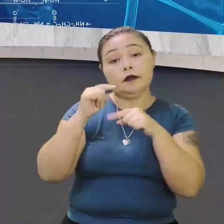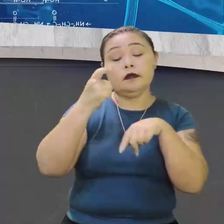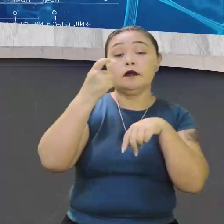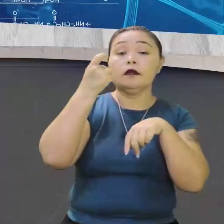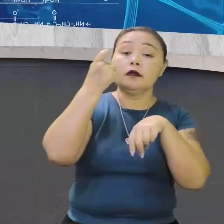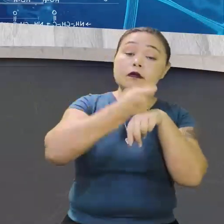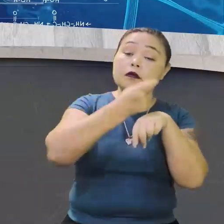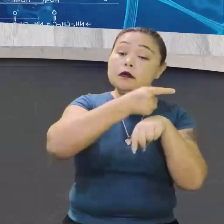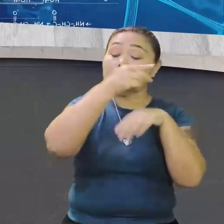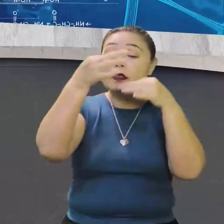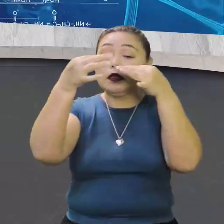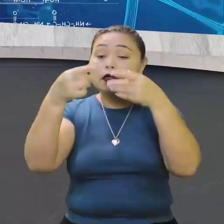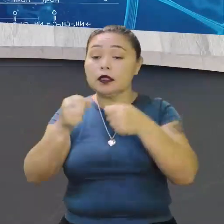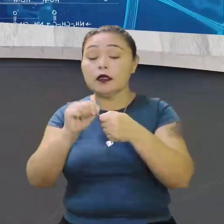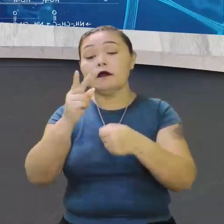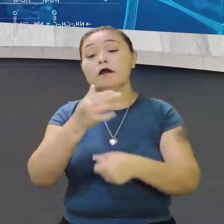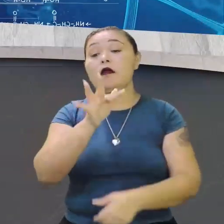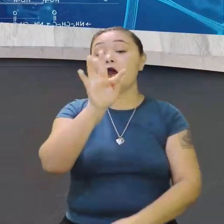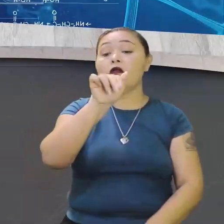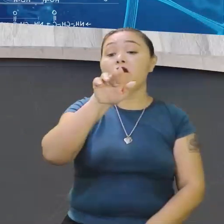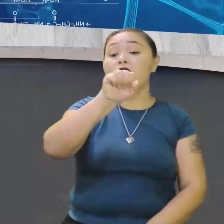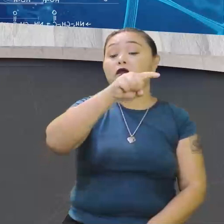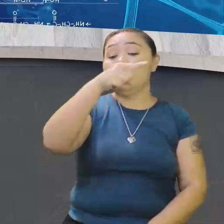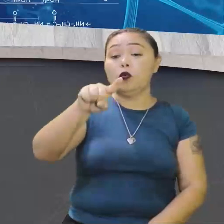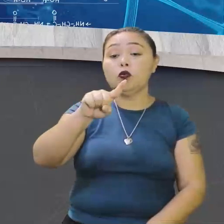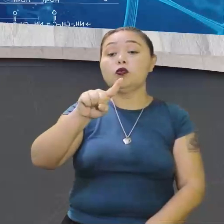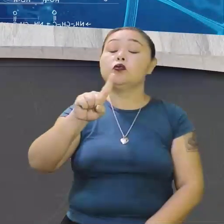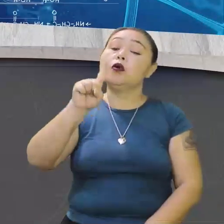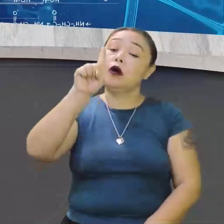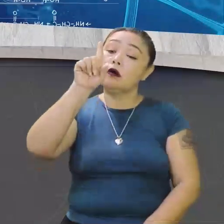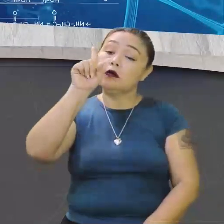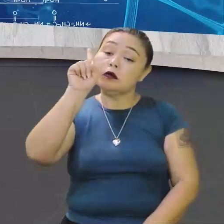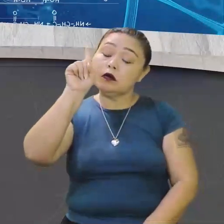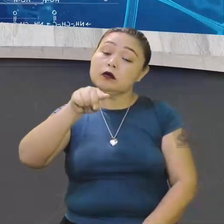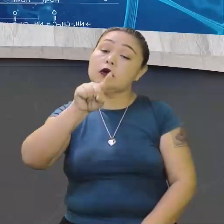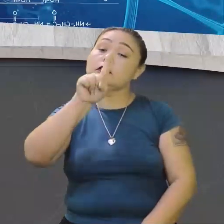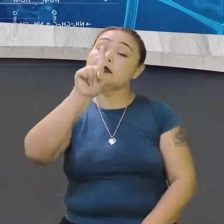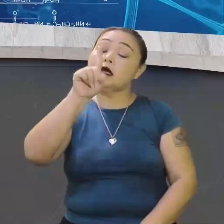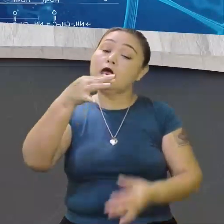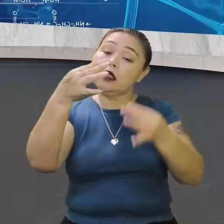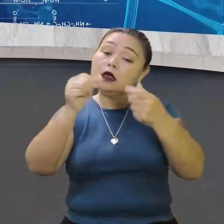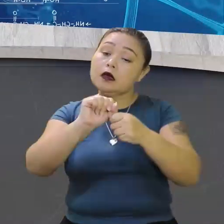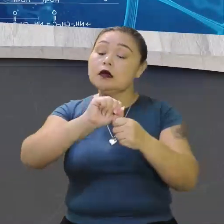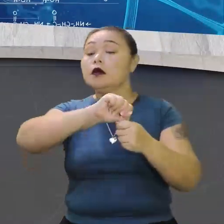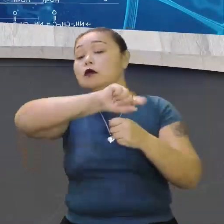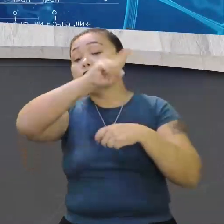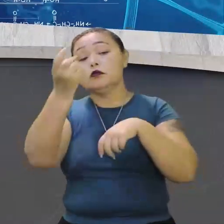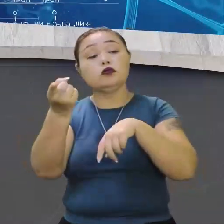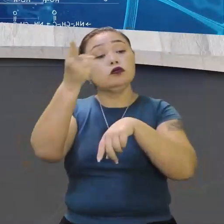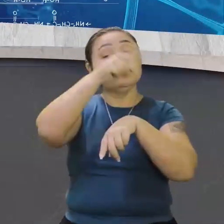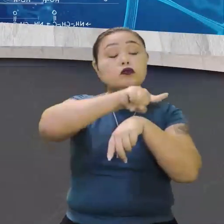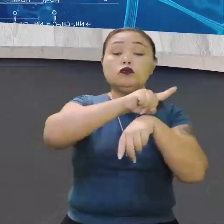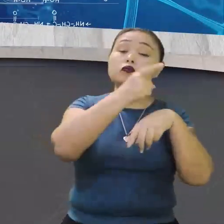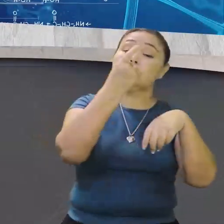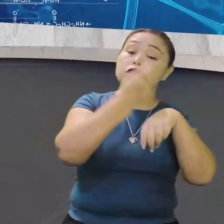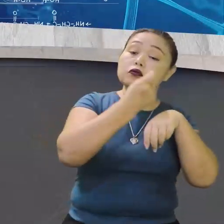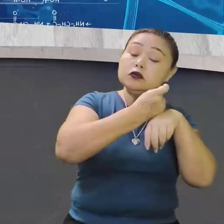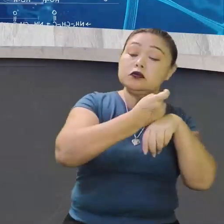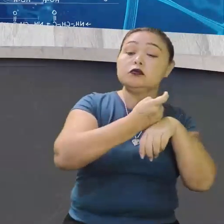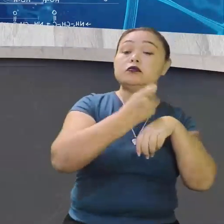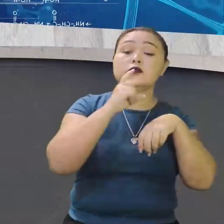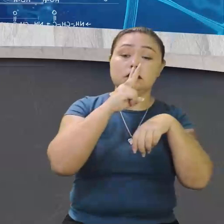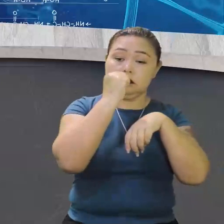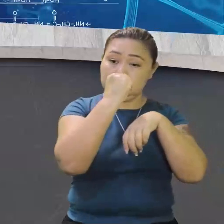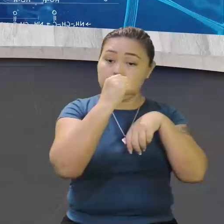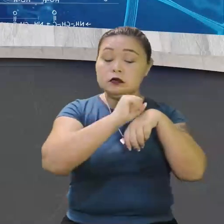para o líquido, chamamos de fusão, mas se é do líquido para o sólido, solidificação. No entanto, a